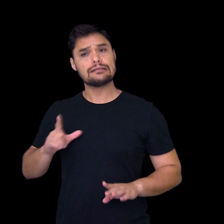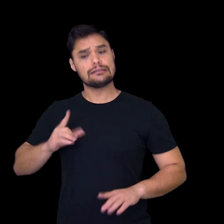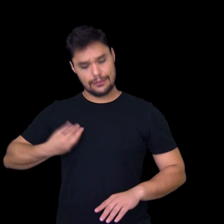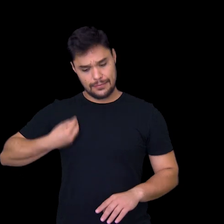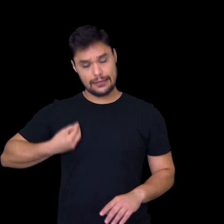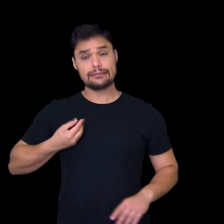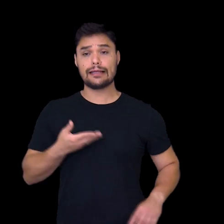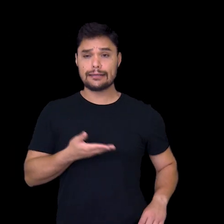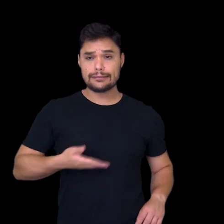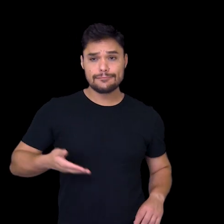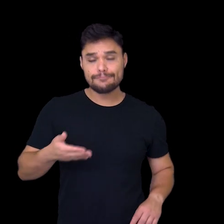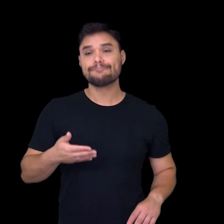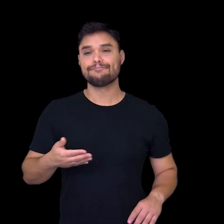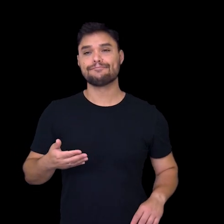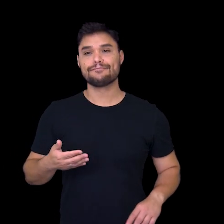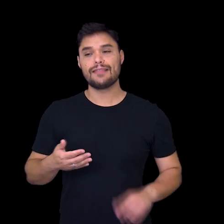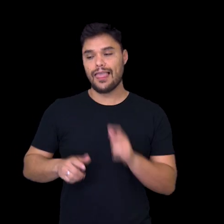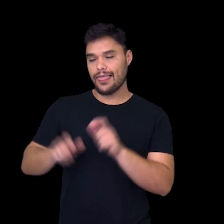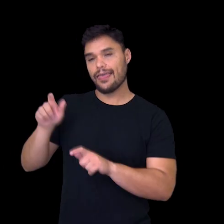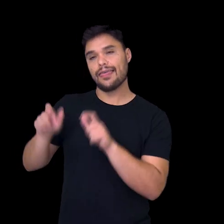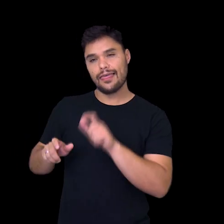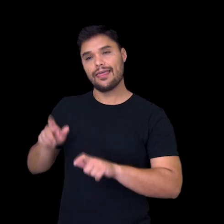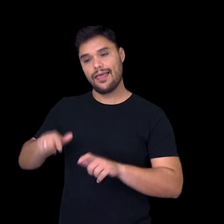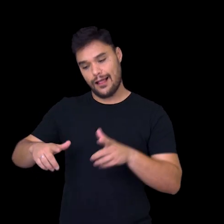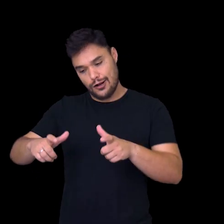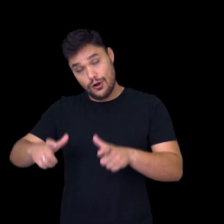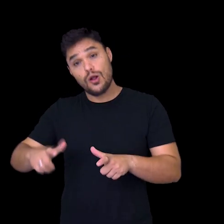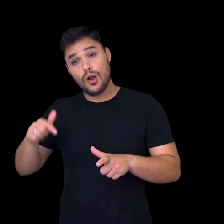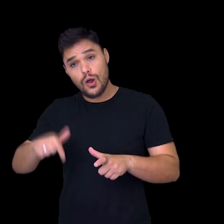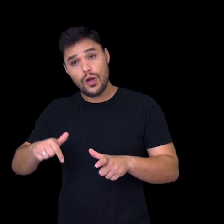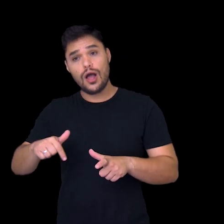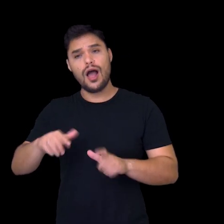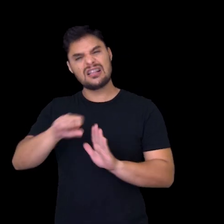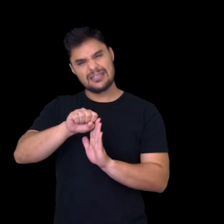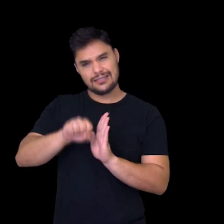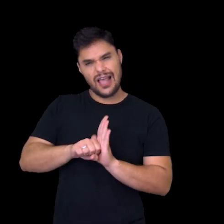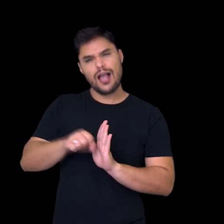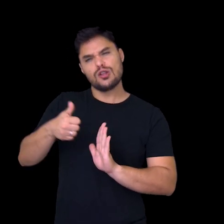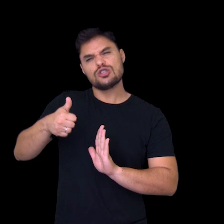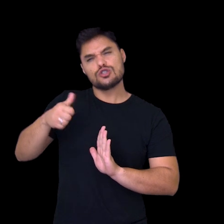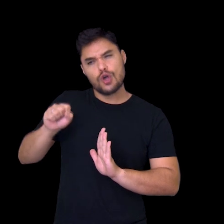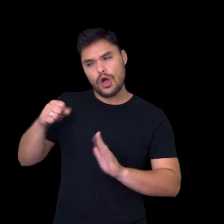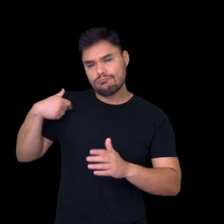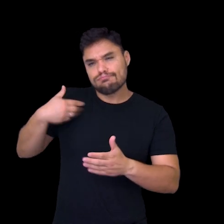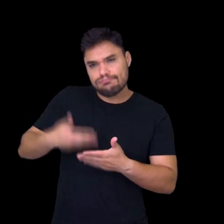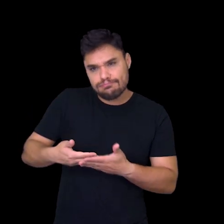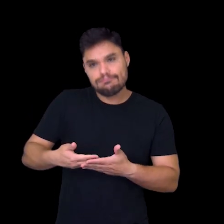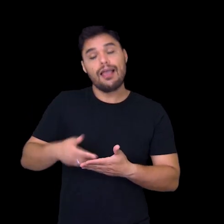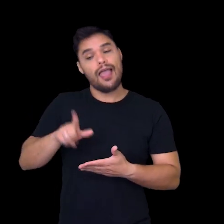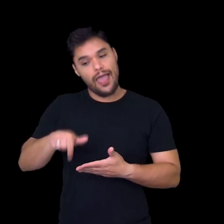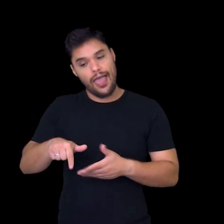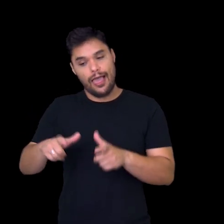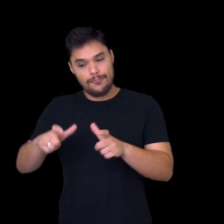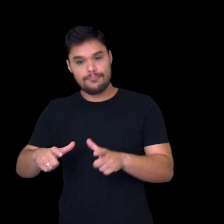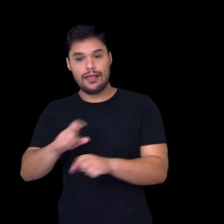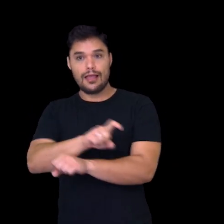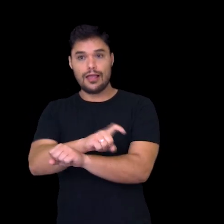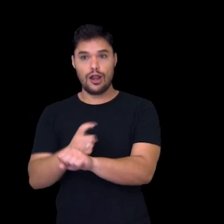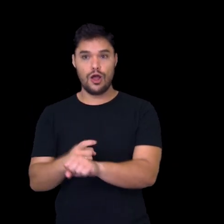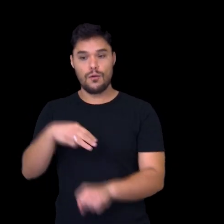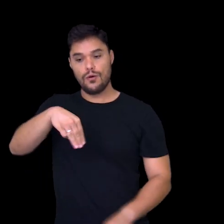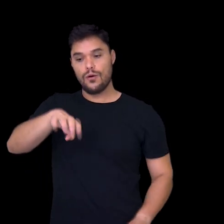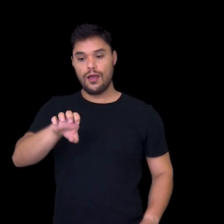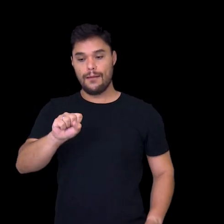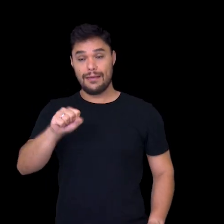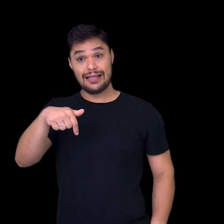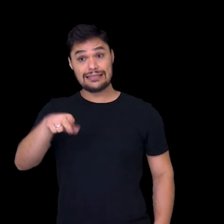uma presença nessa região. Então, esse também é um território que, desde o século XVIII, é um território de pertencimento do